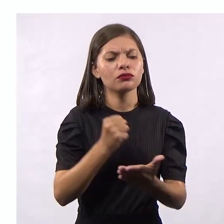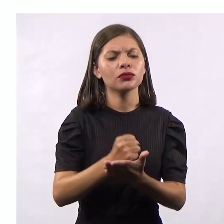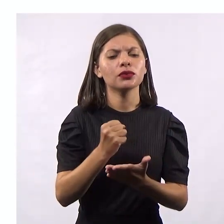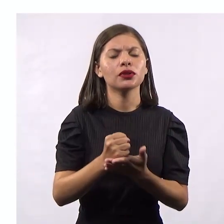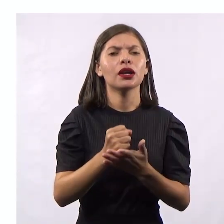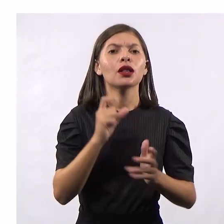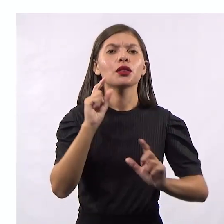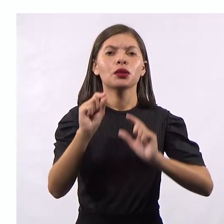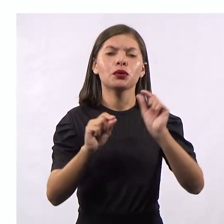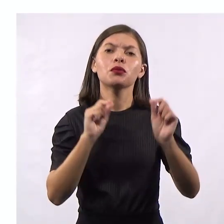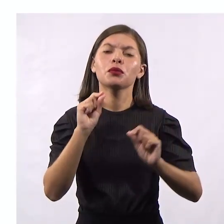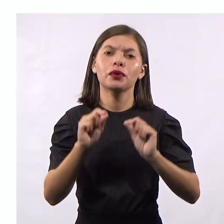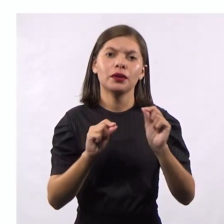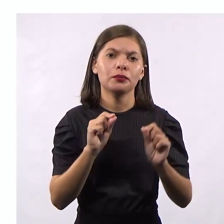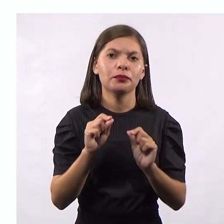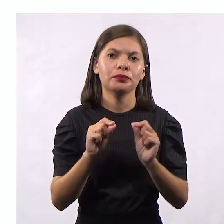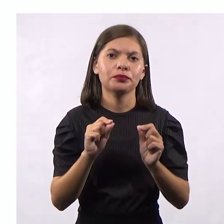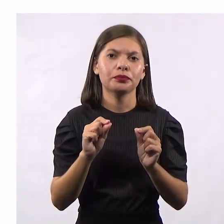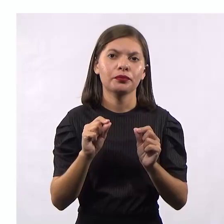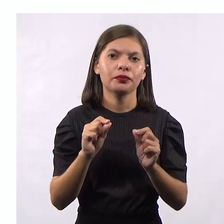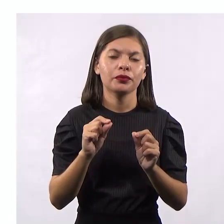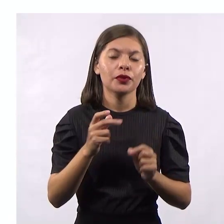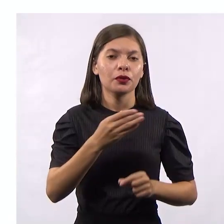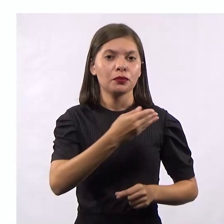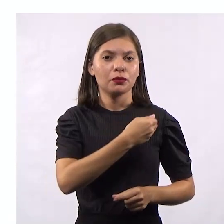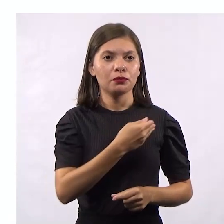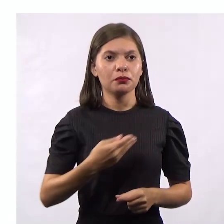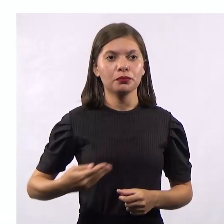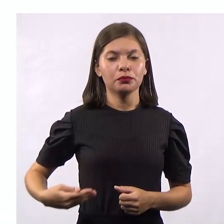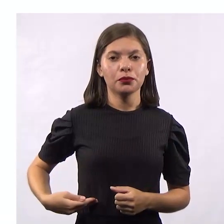É quando, pessoal, o poder público,